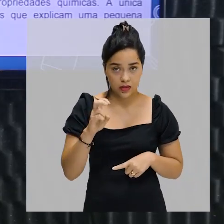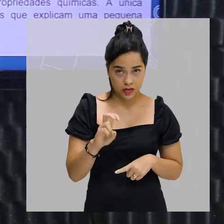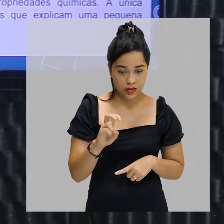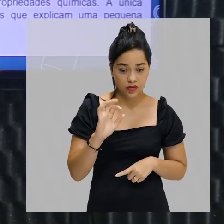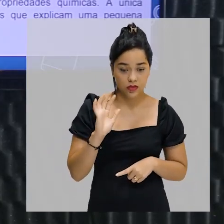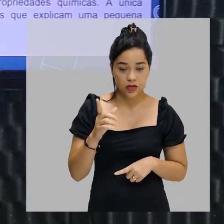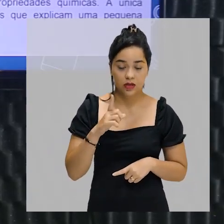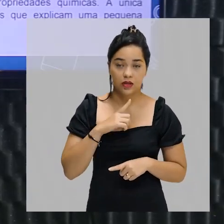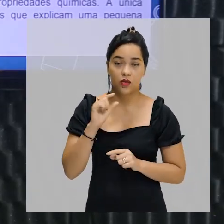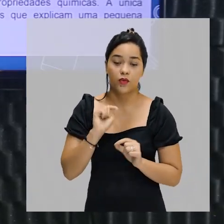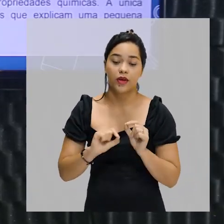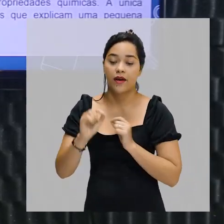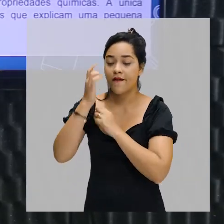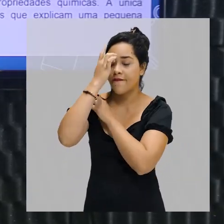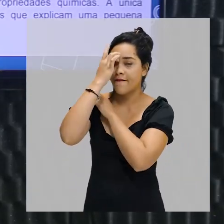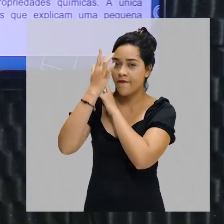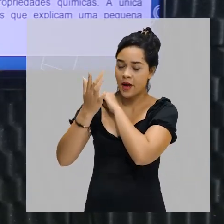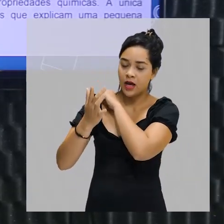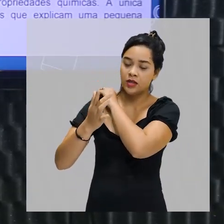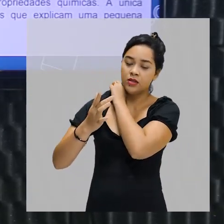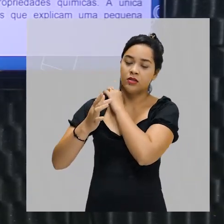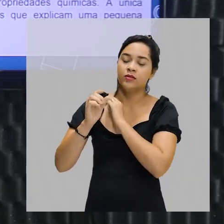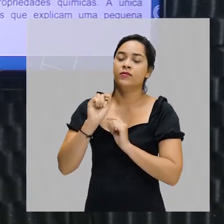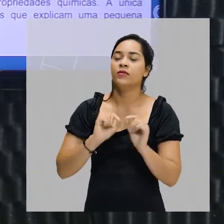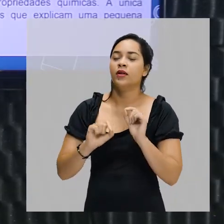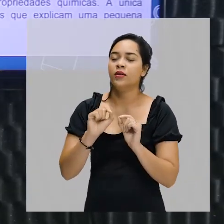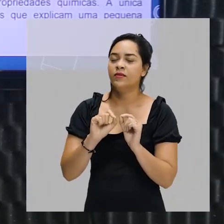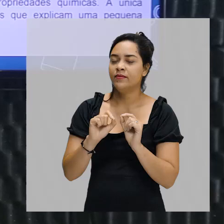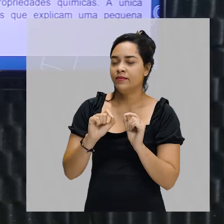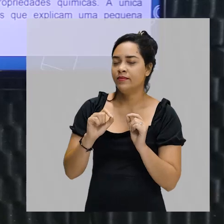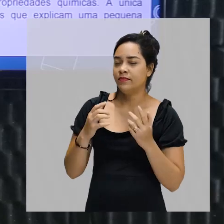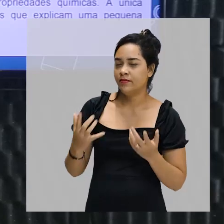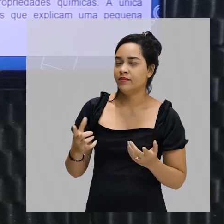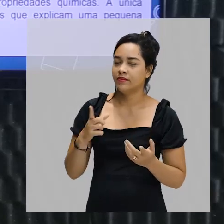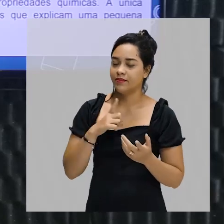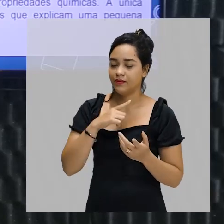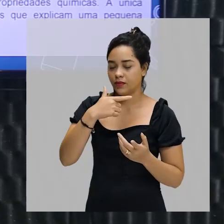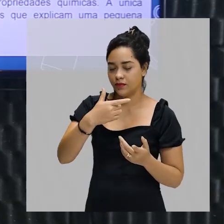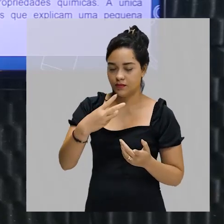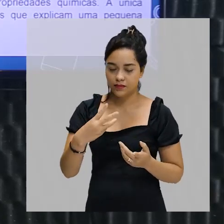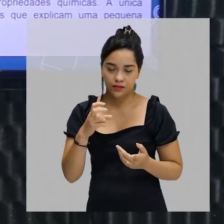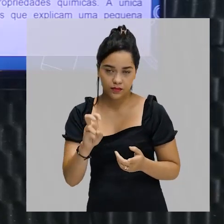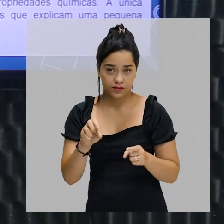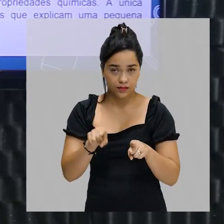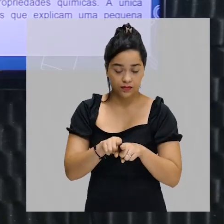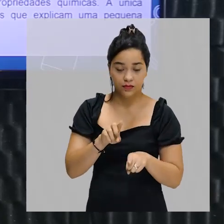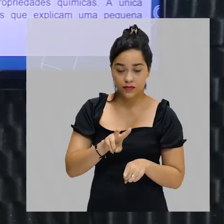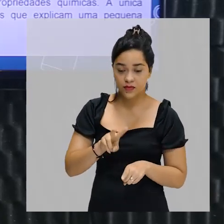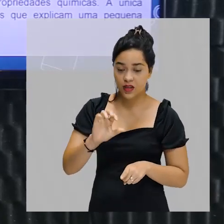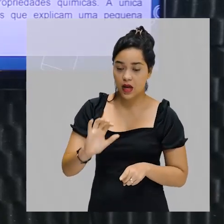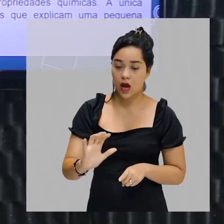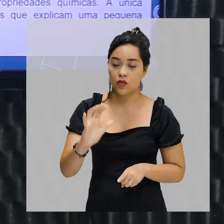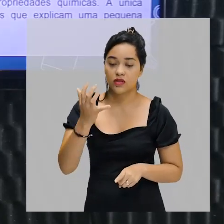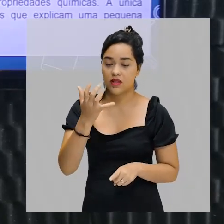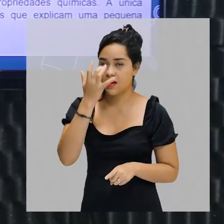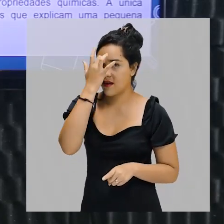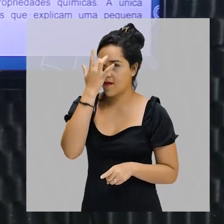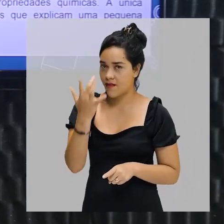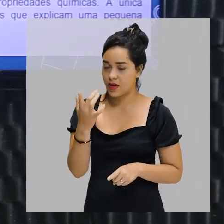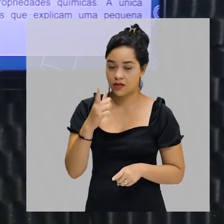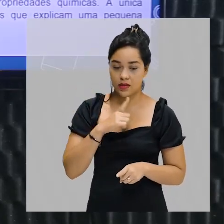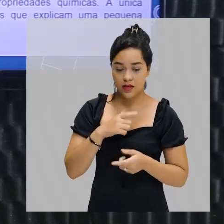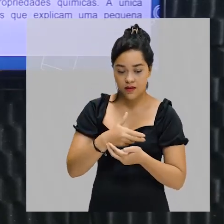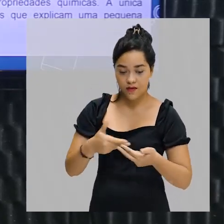ele é o mais facilmente fissionável. É o 235 que vai acontecer mais fácil